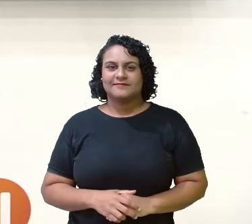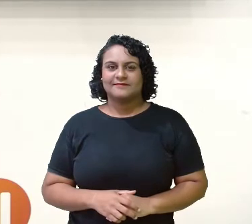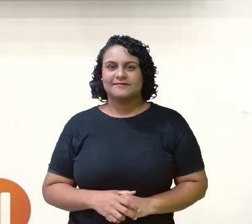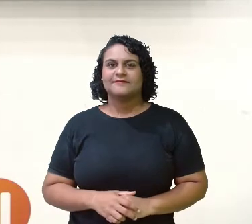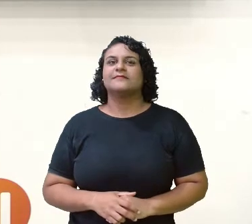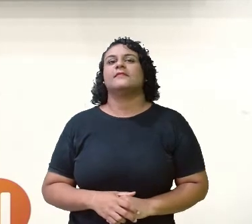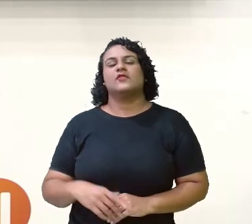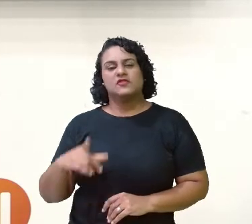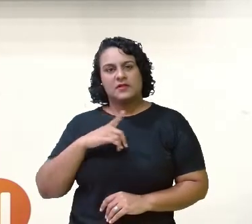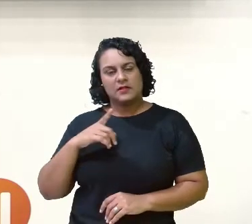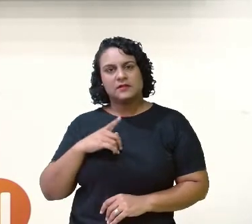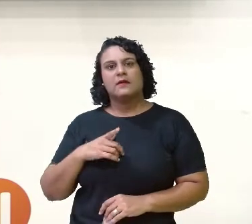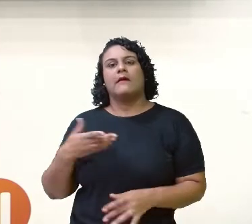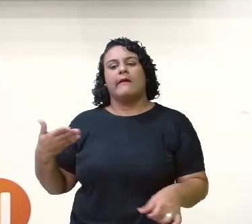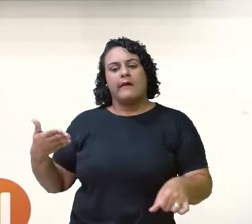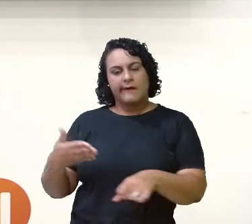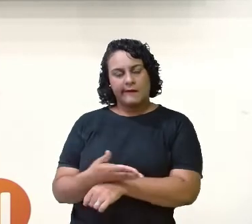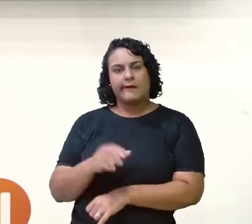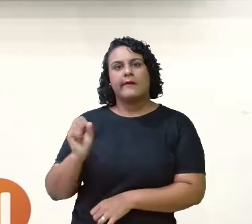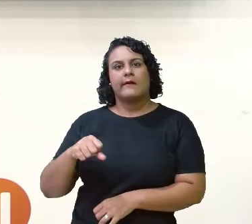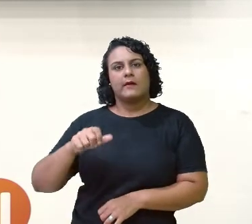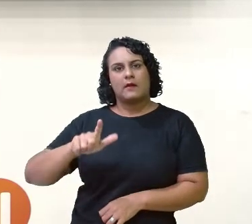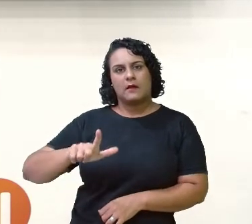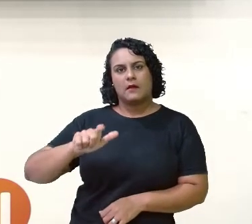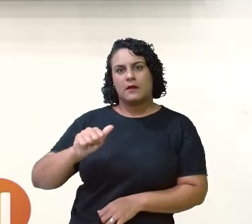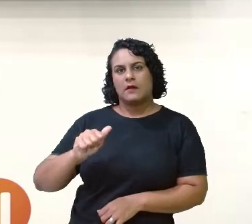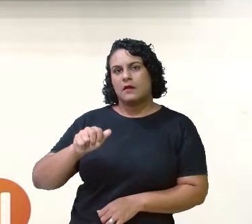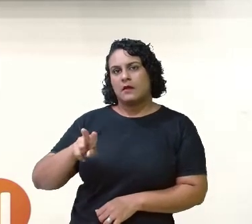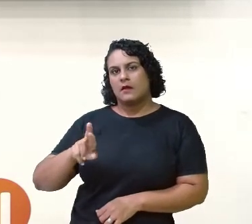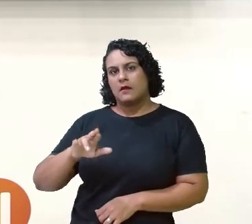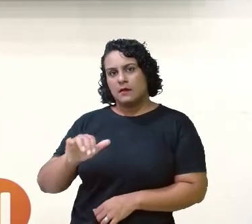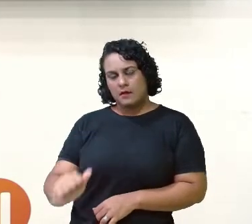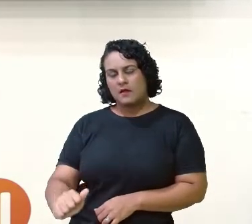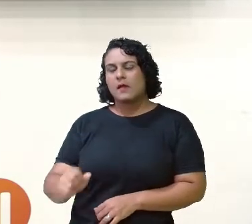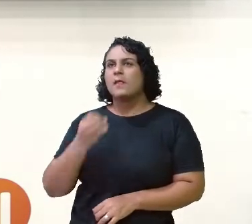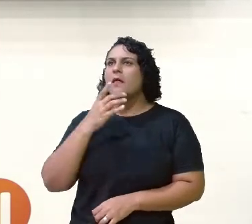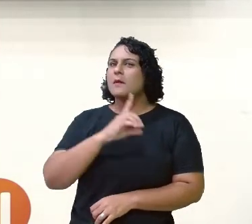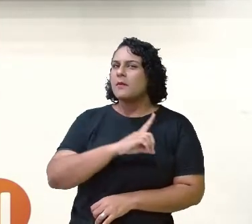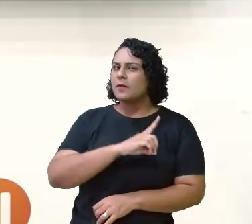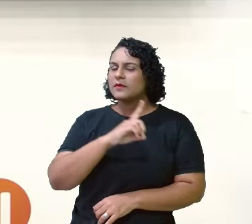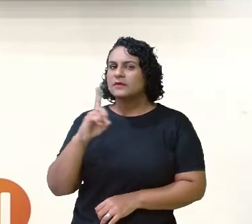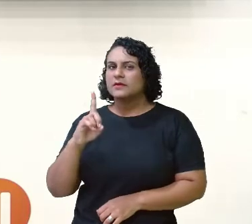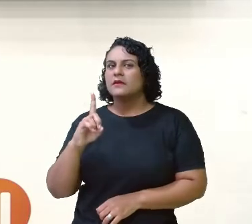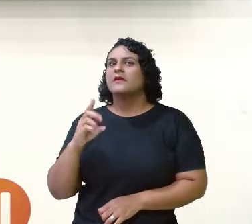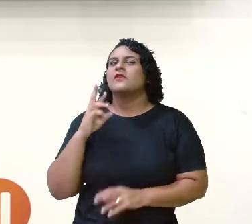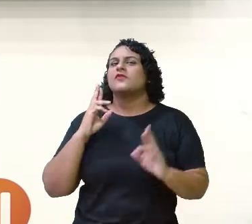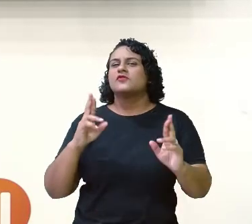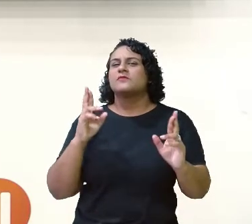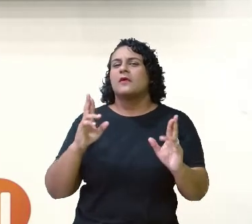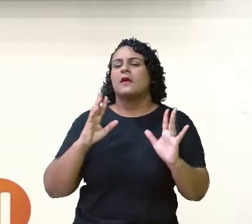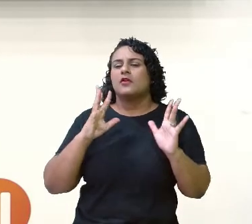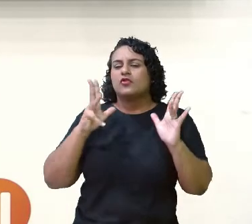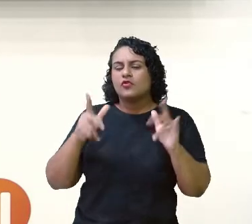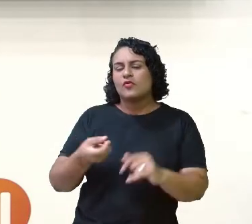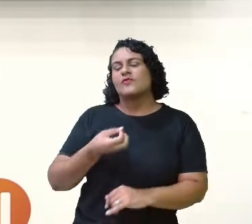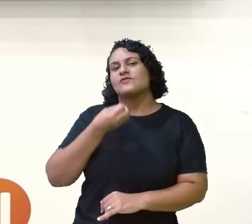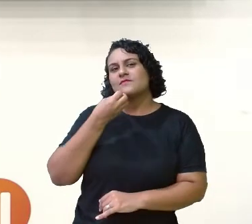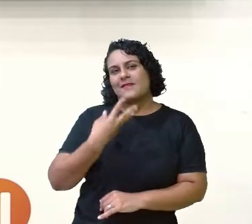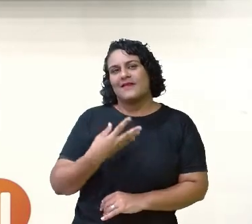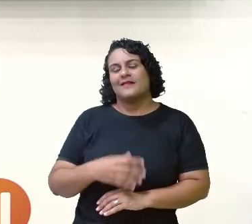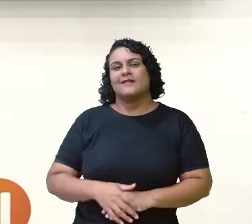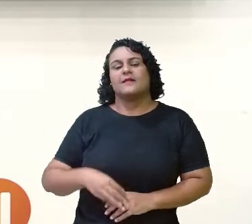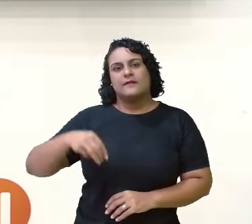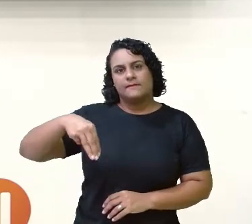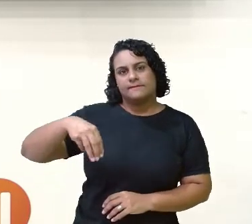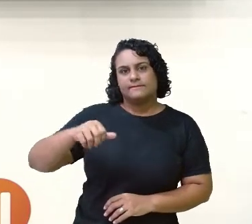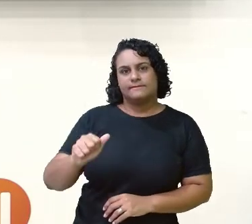Eita, já tenho aqui, viu? Laura dizendo bom dia e que todos estejam bem. Olha aí, beijo, Laura.